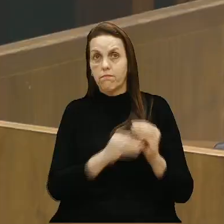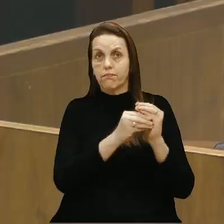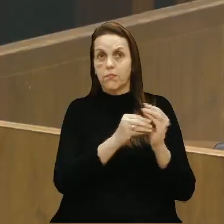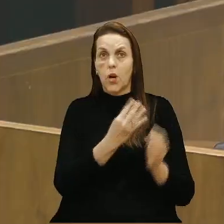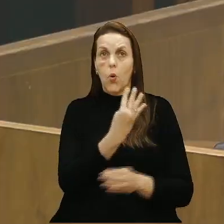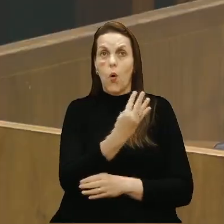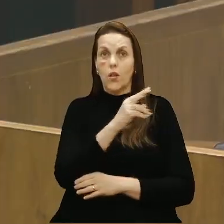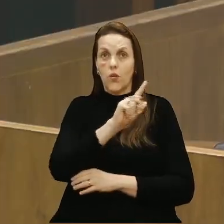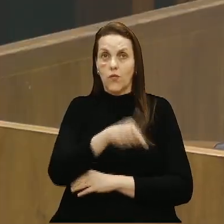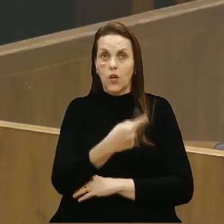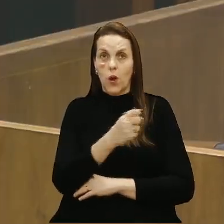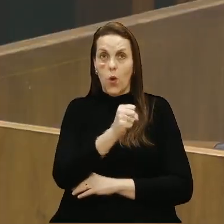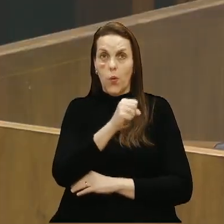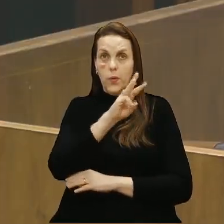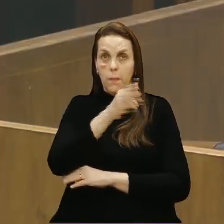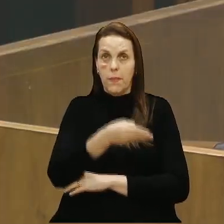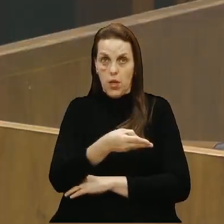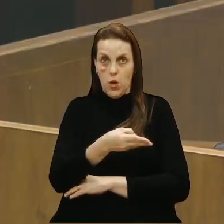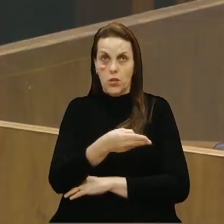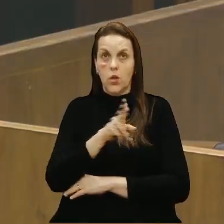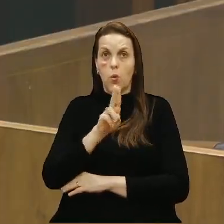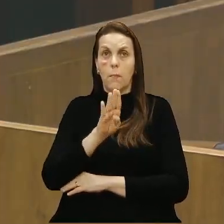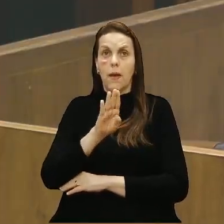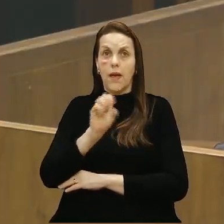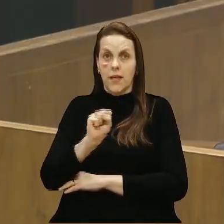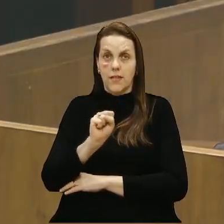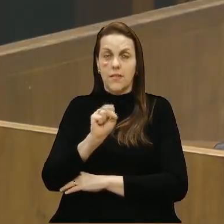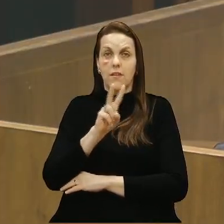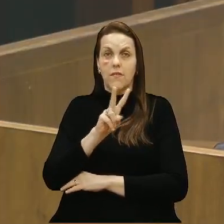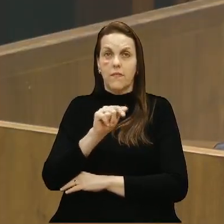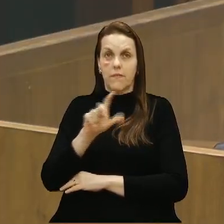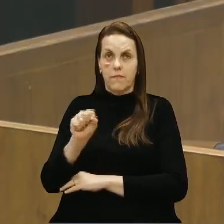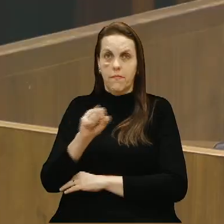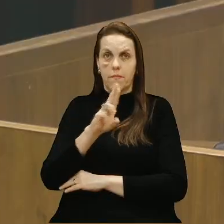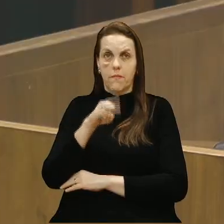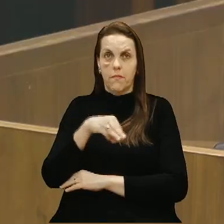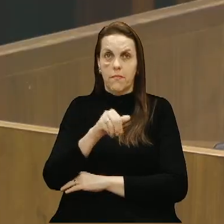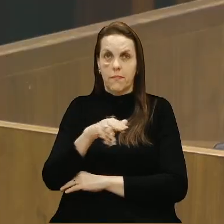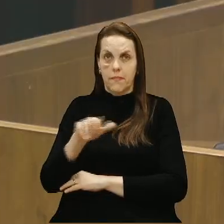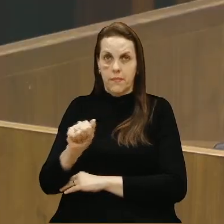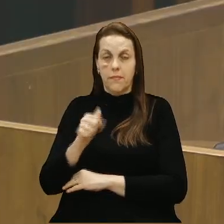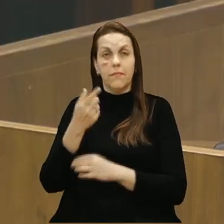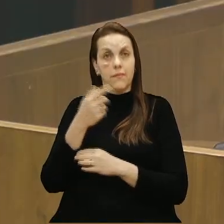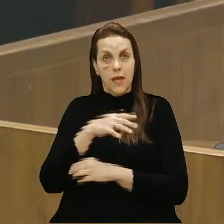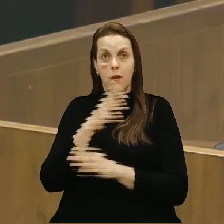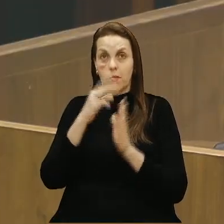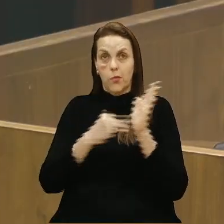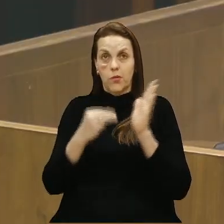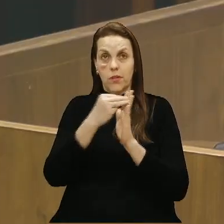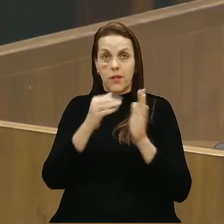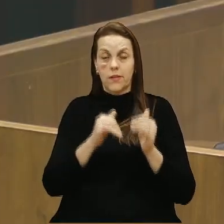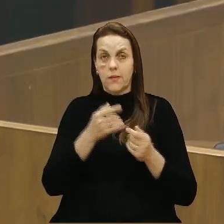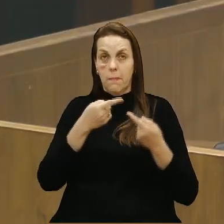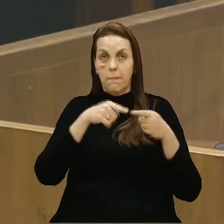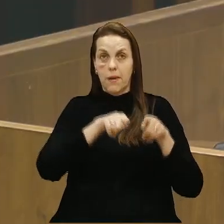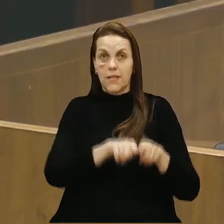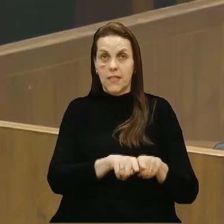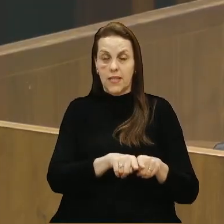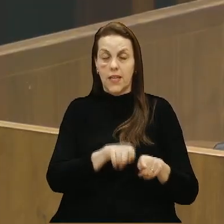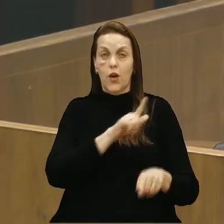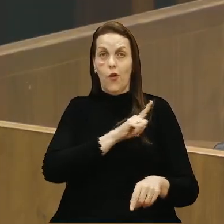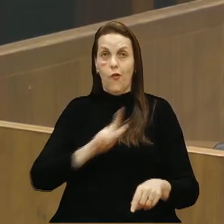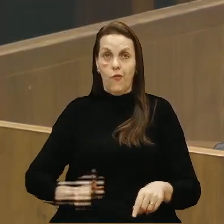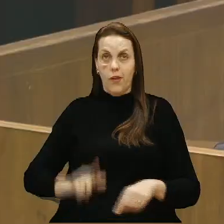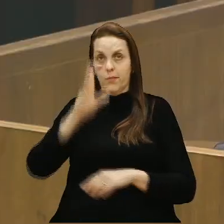4,8 milhões. A UBS Vila Romana é um exemplo dessa parceria, vereador Libardi, entre o governo municipal e o governo federal.